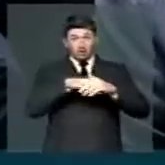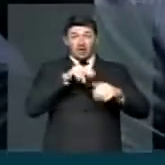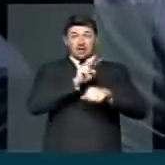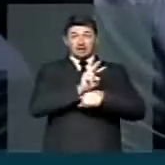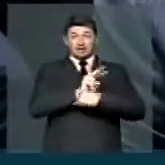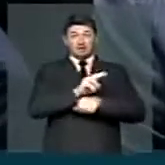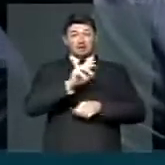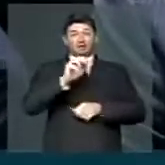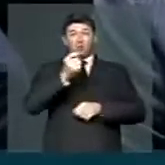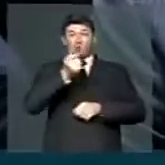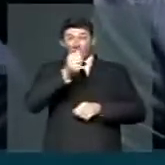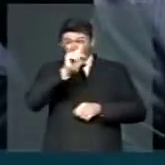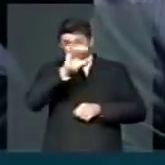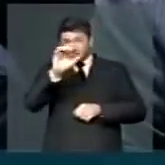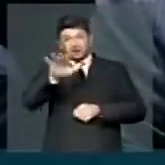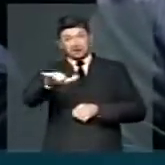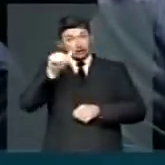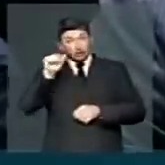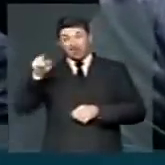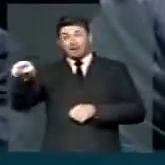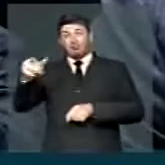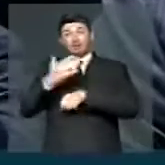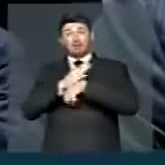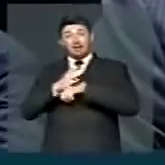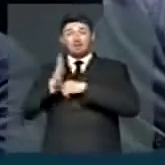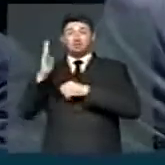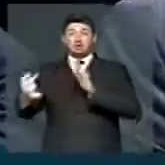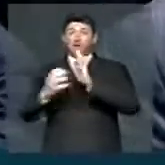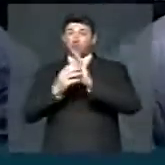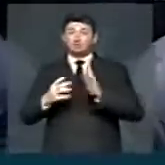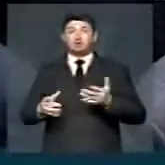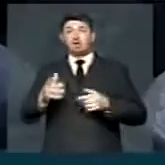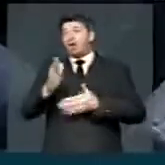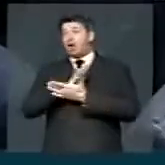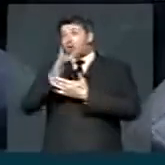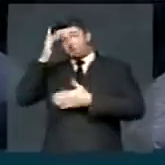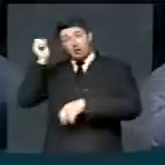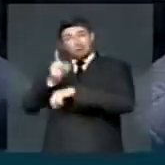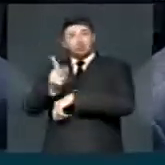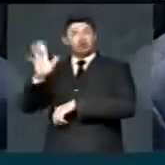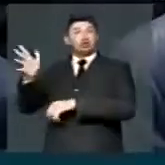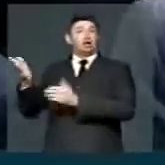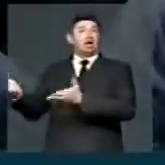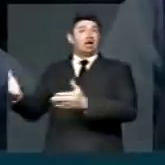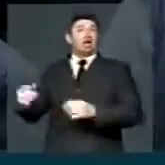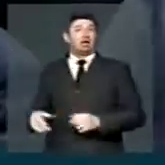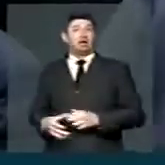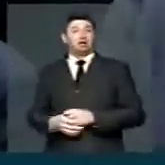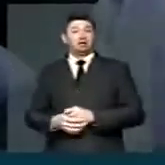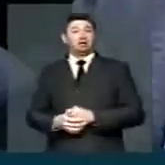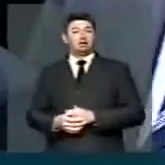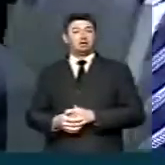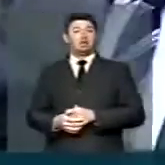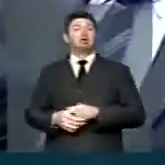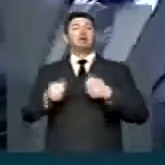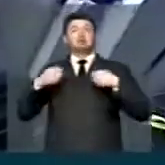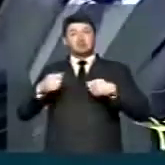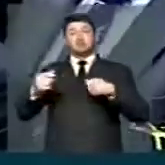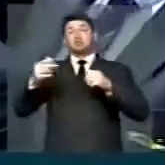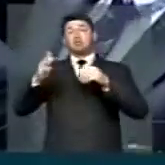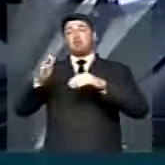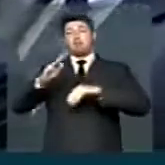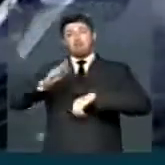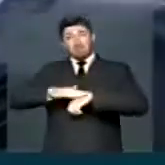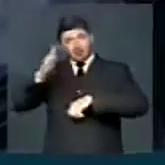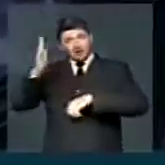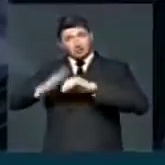800, sejam chamados para o treinamento. Tem muita gente sendo aposentada na Polícia Rodoviária Federal. Há necessidade de contingente. Então,